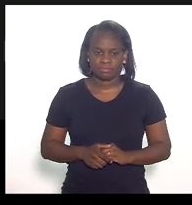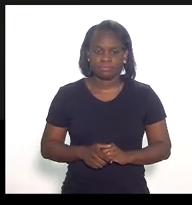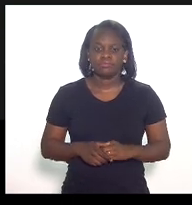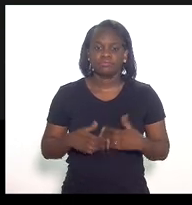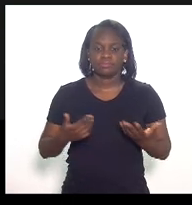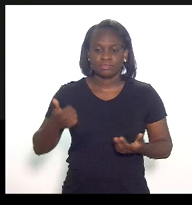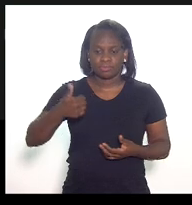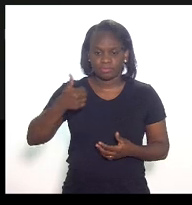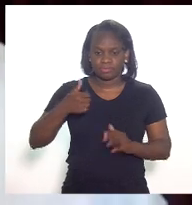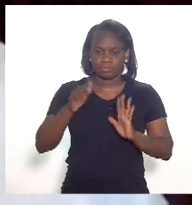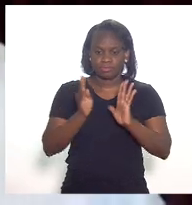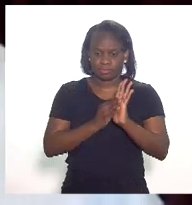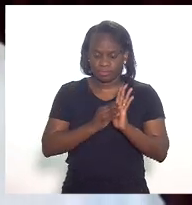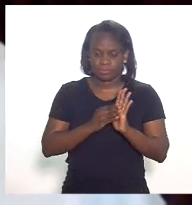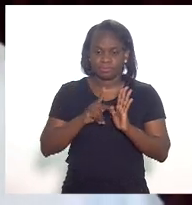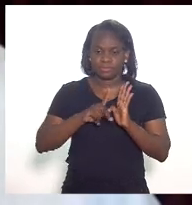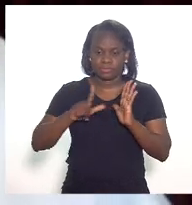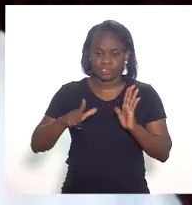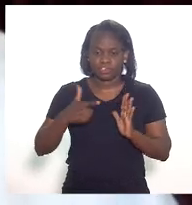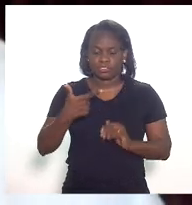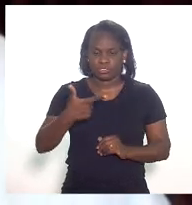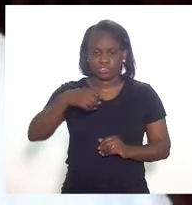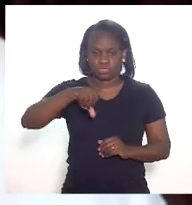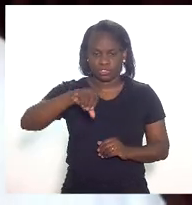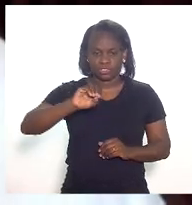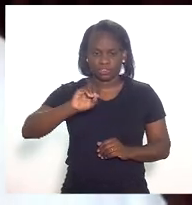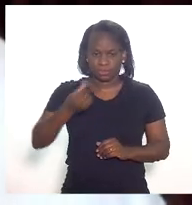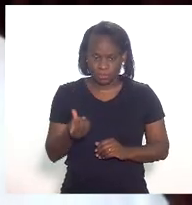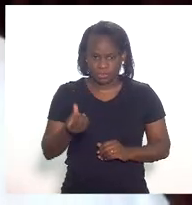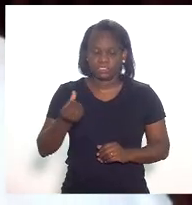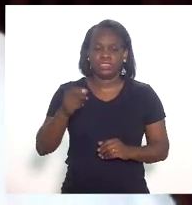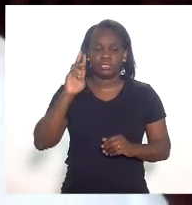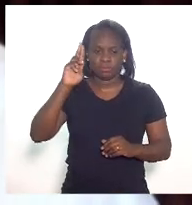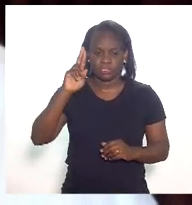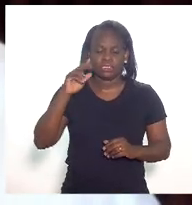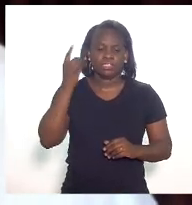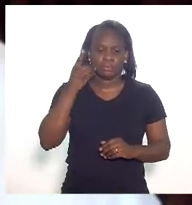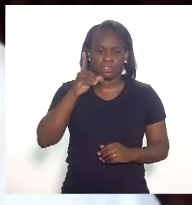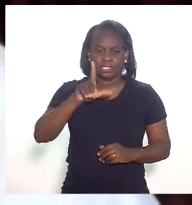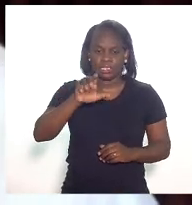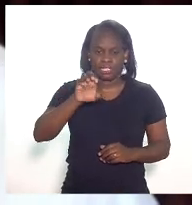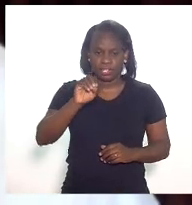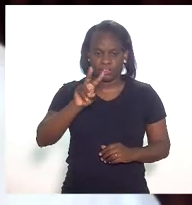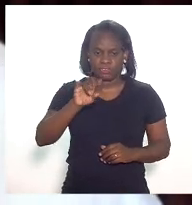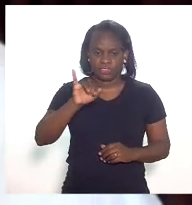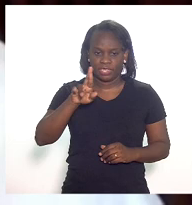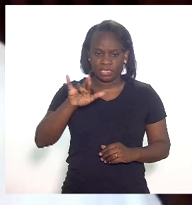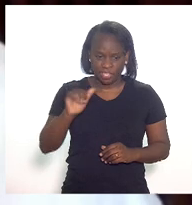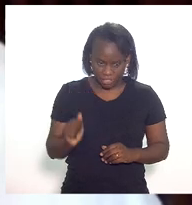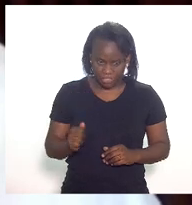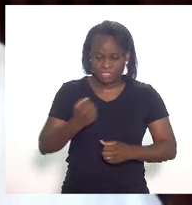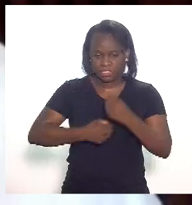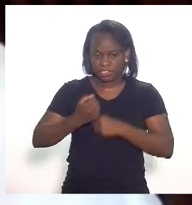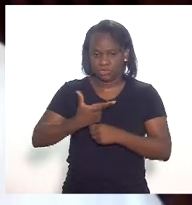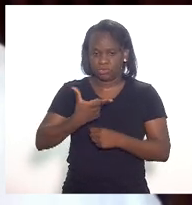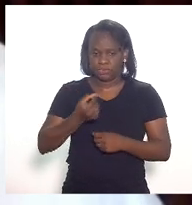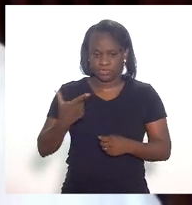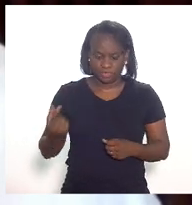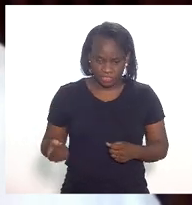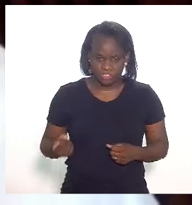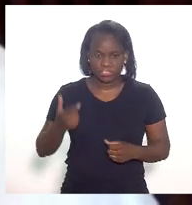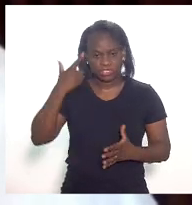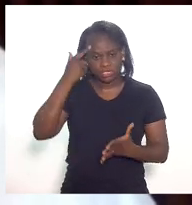Então, primeiro item da pauta. Projeto de lei 2906/2020, autoria do deputado Léo Vieira. O parecer... O relator